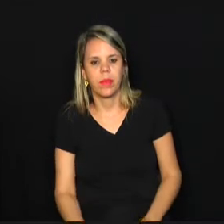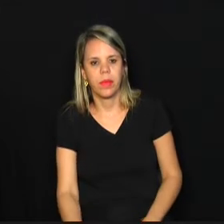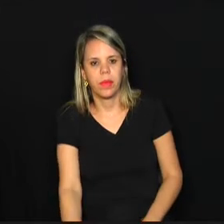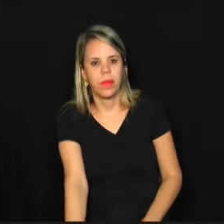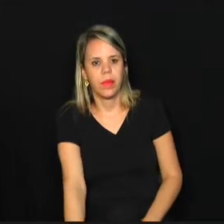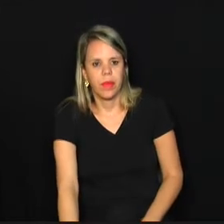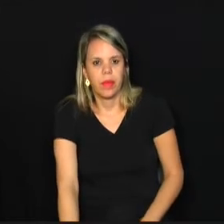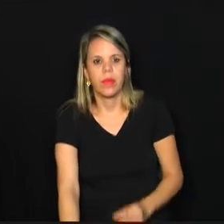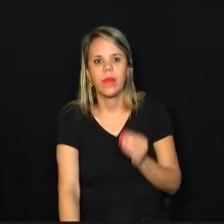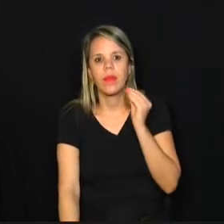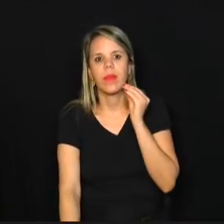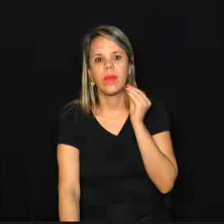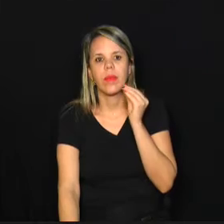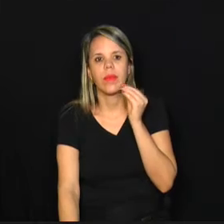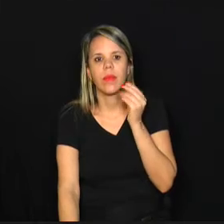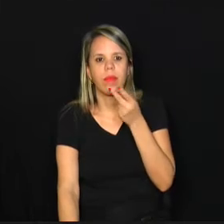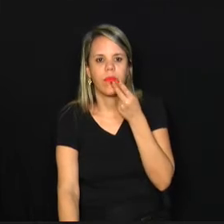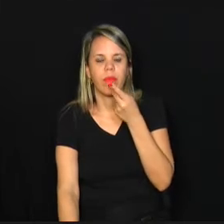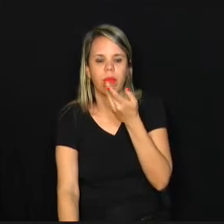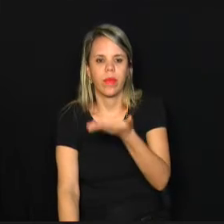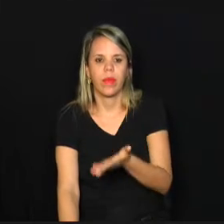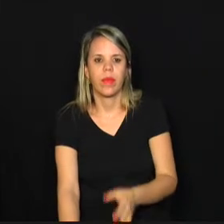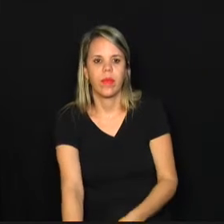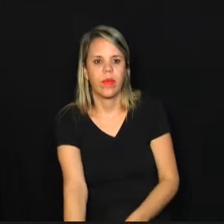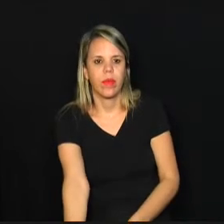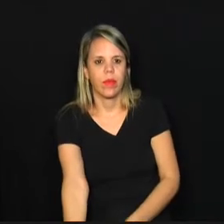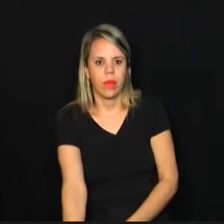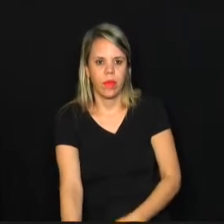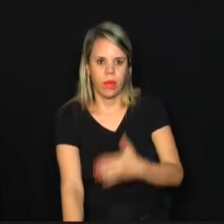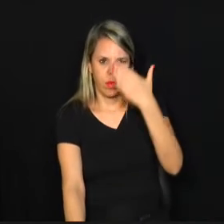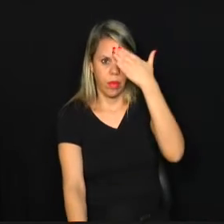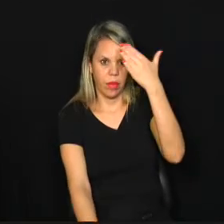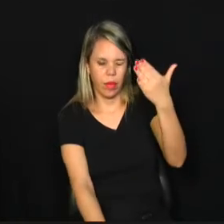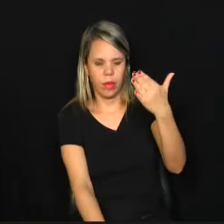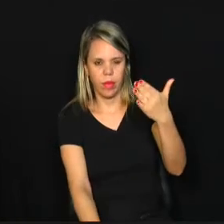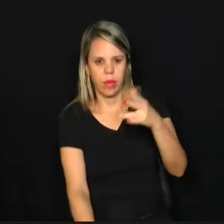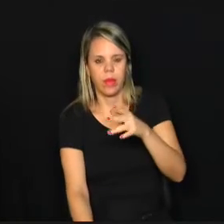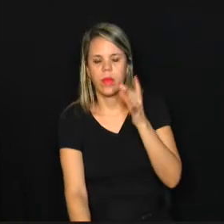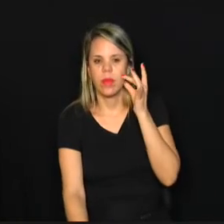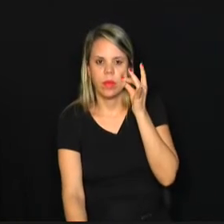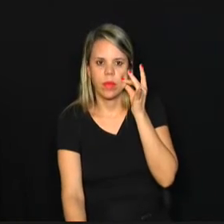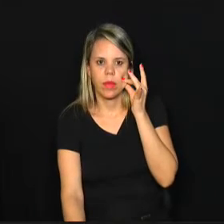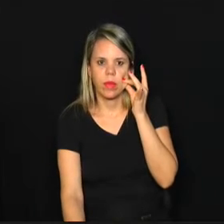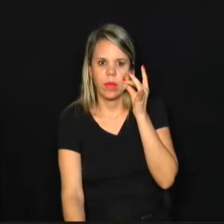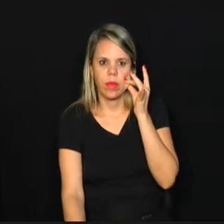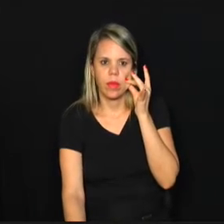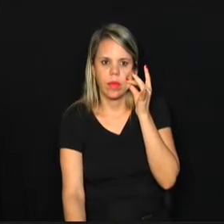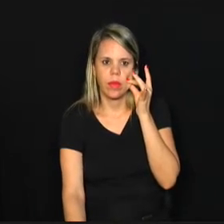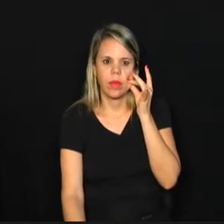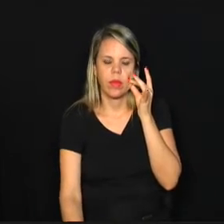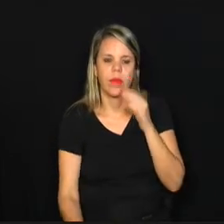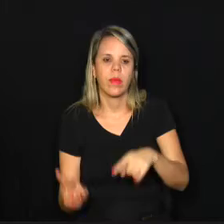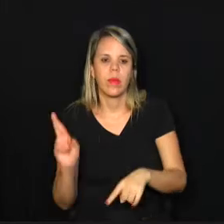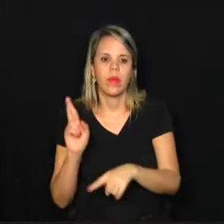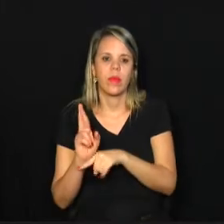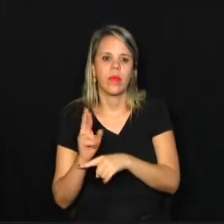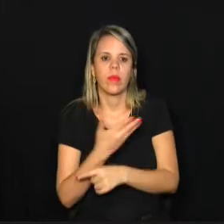pela oportunidade, né, de fala aqui. Quero agradecer também a presença aí dos representantes do